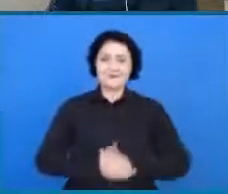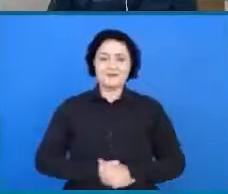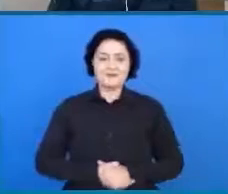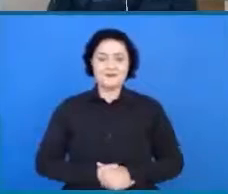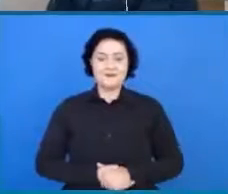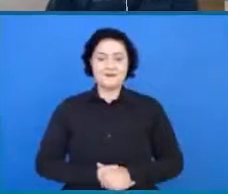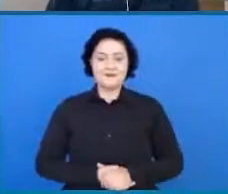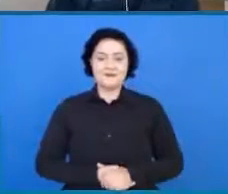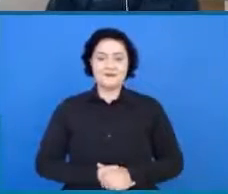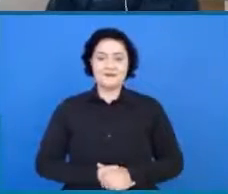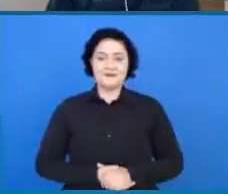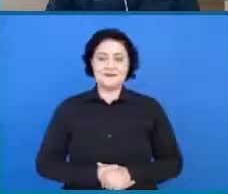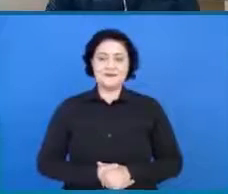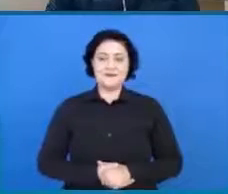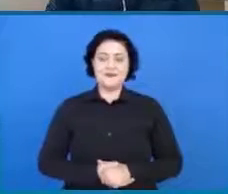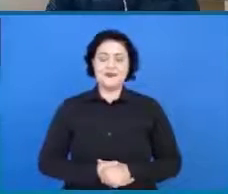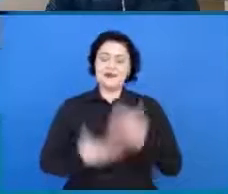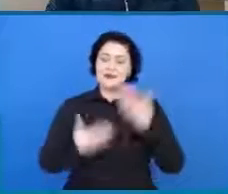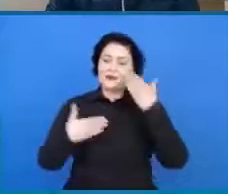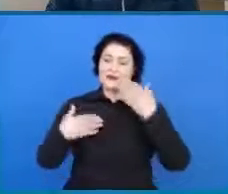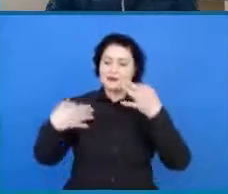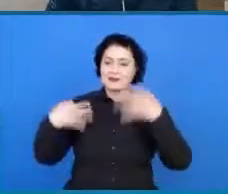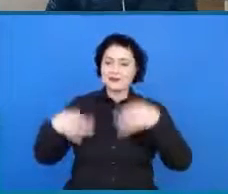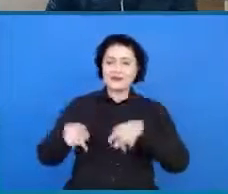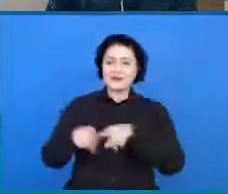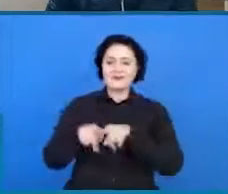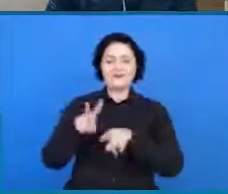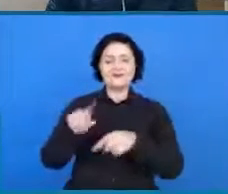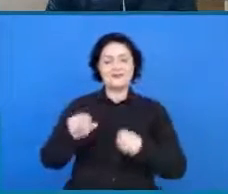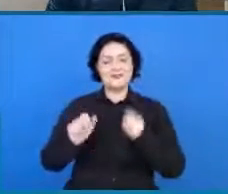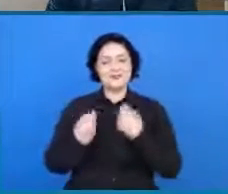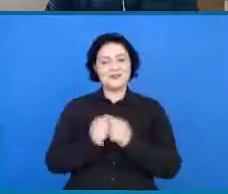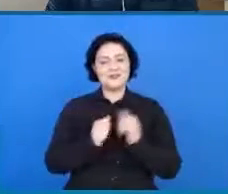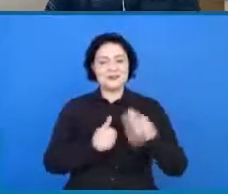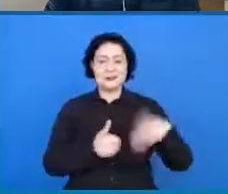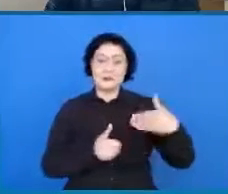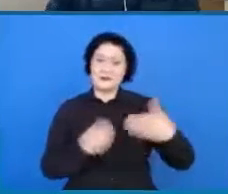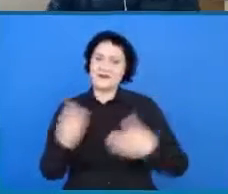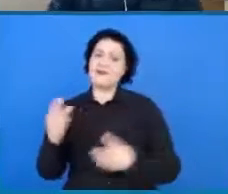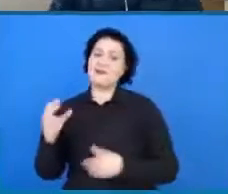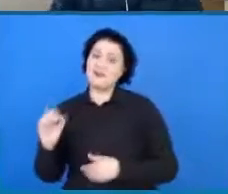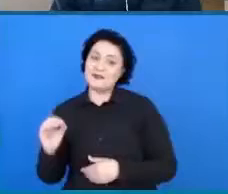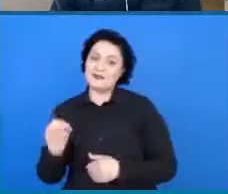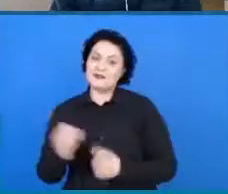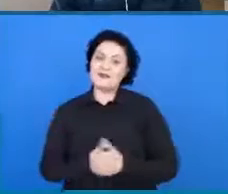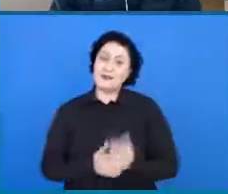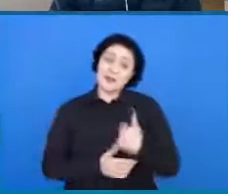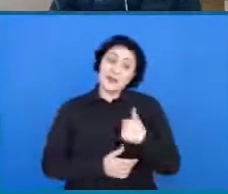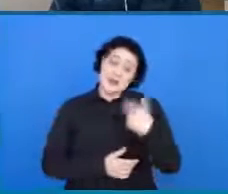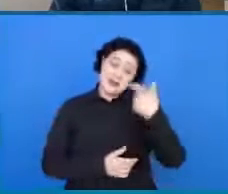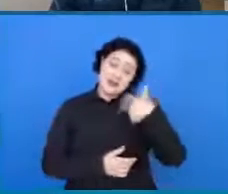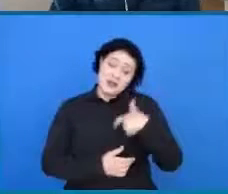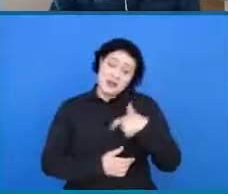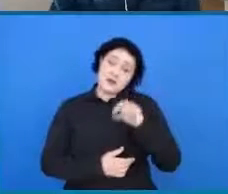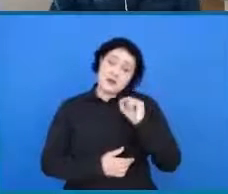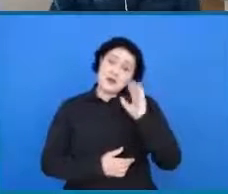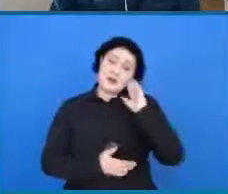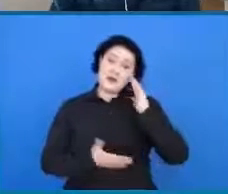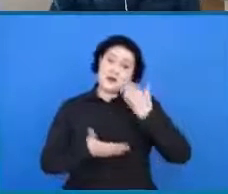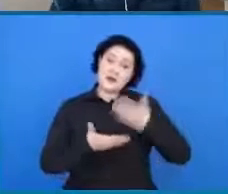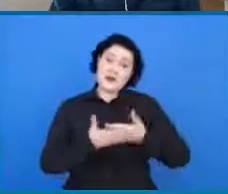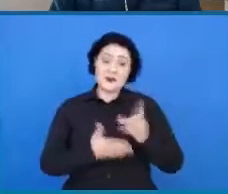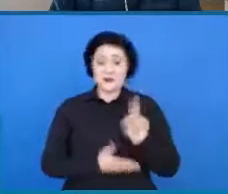tô brigada com certeza você Deverá estar nos próximos 30 quanto a mim eu